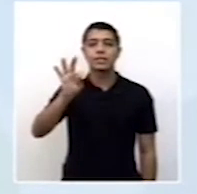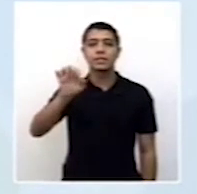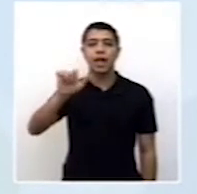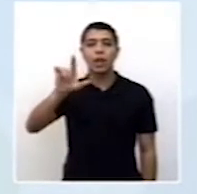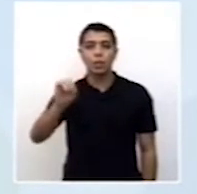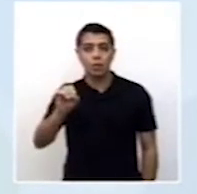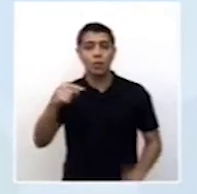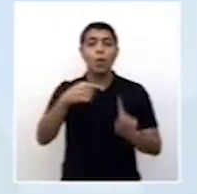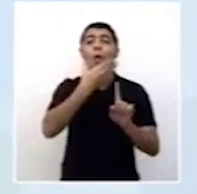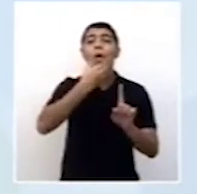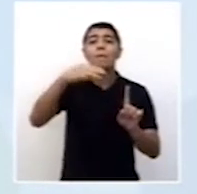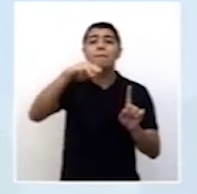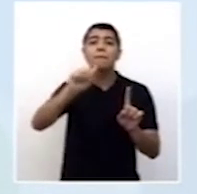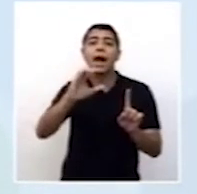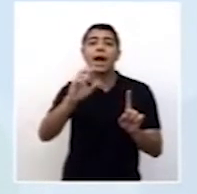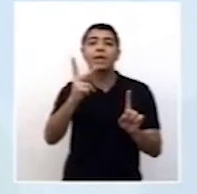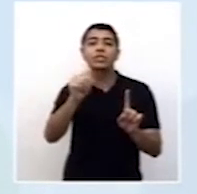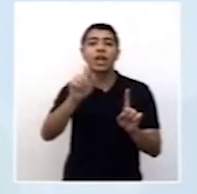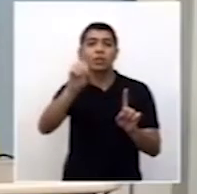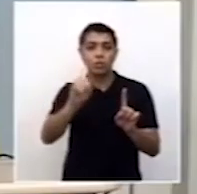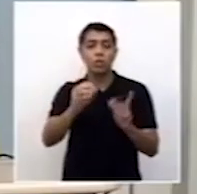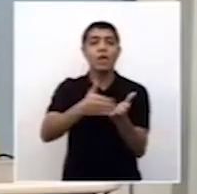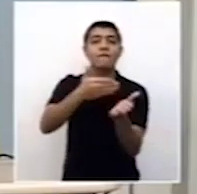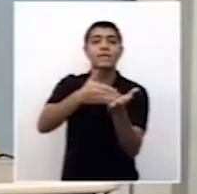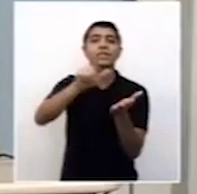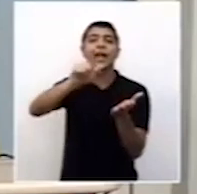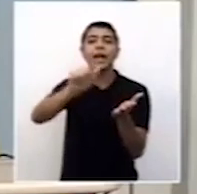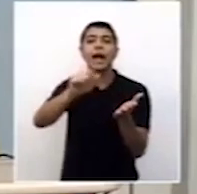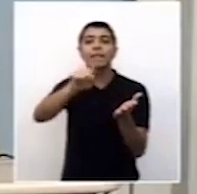de Notícias do Rio de Janeiro, em